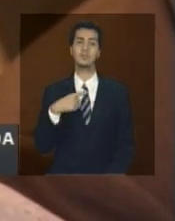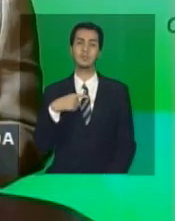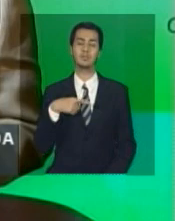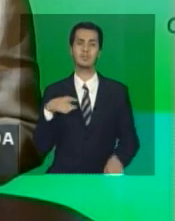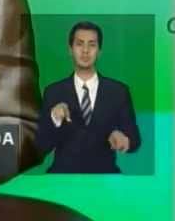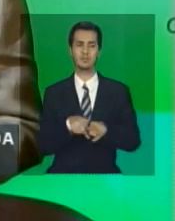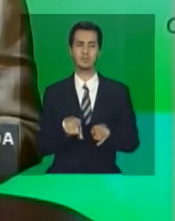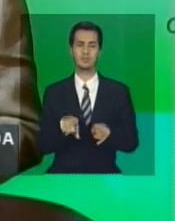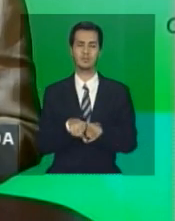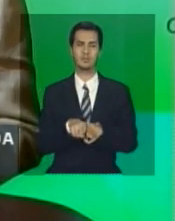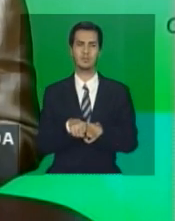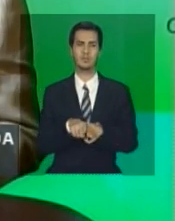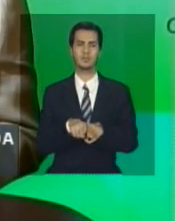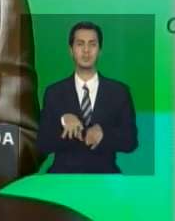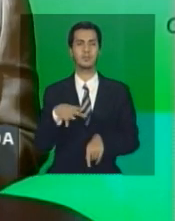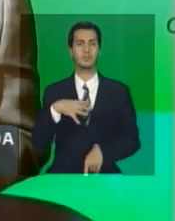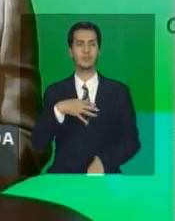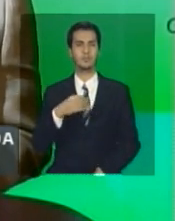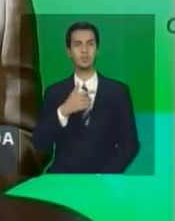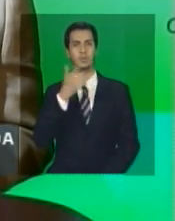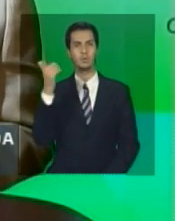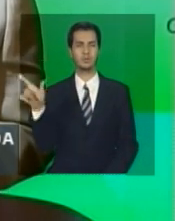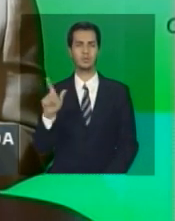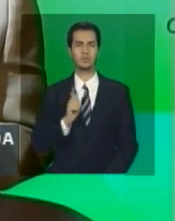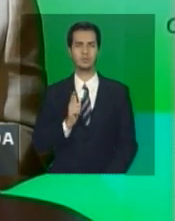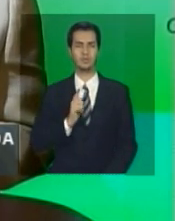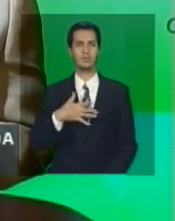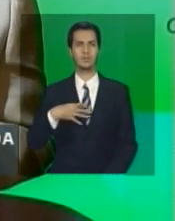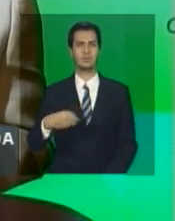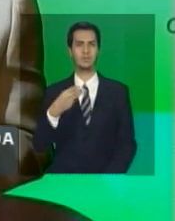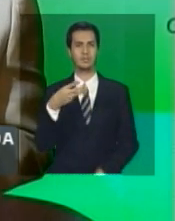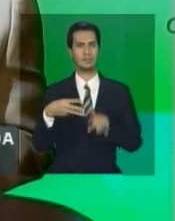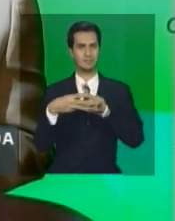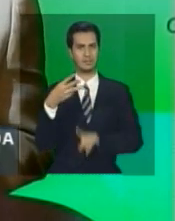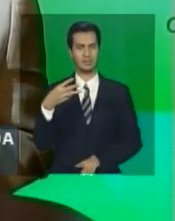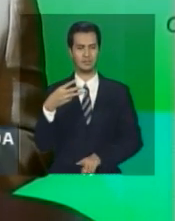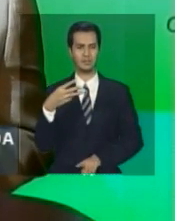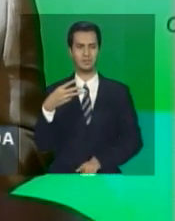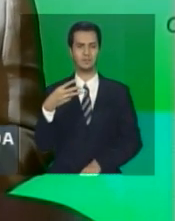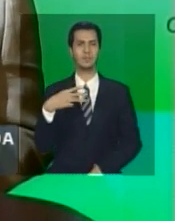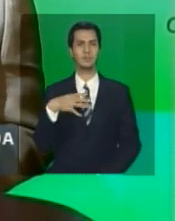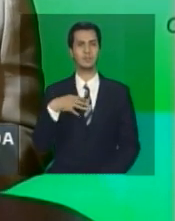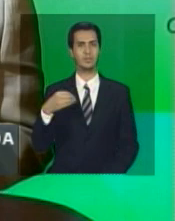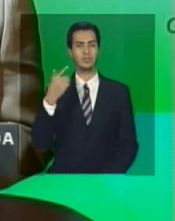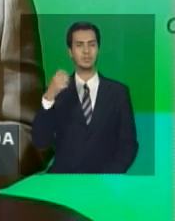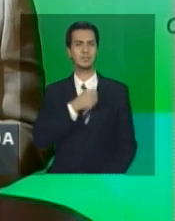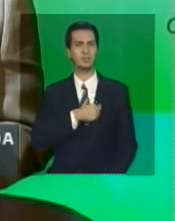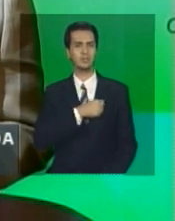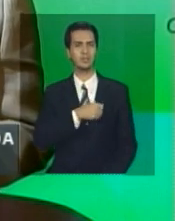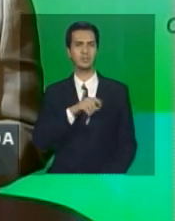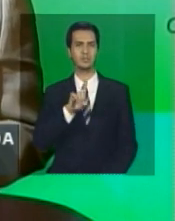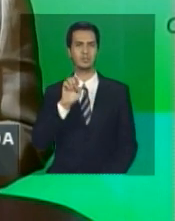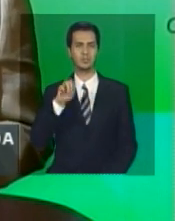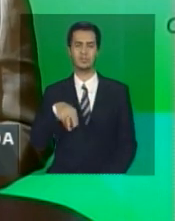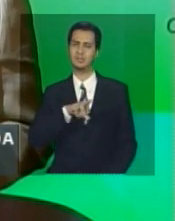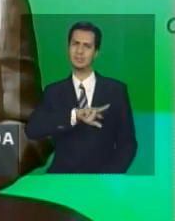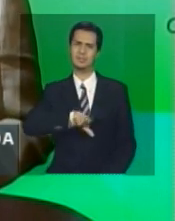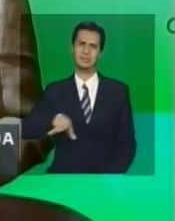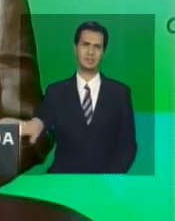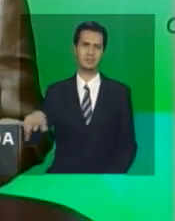do também Colin, pai de outras 3 filhas, filho da saudosa Jean. E por aí